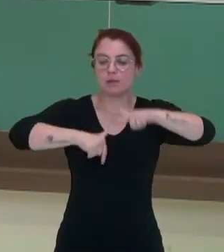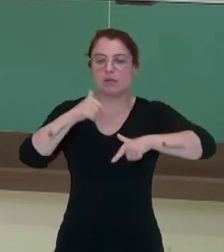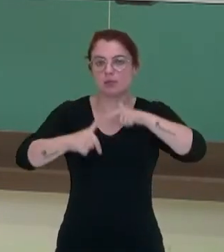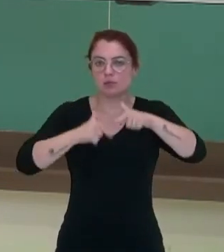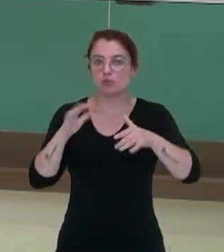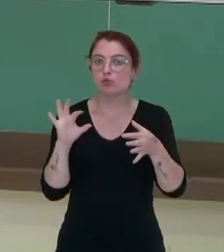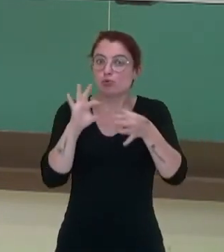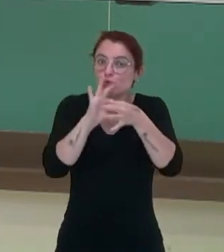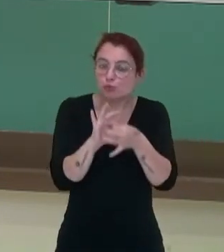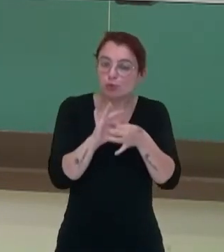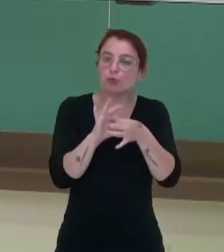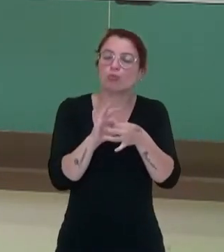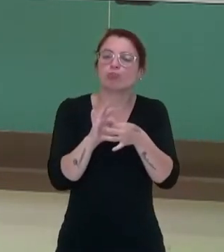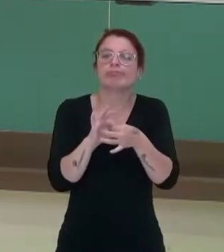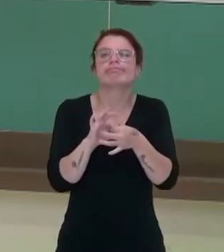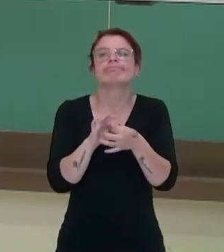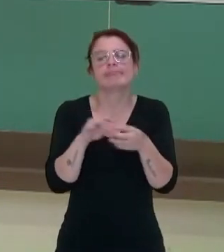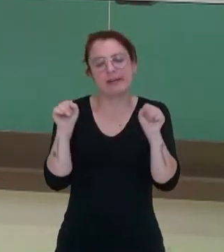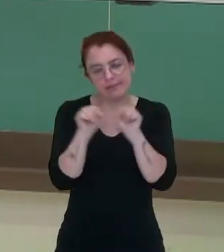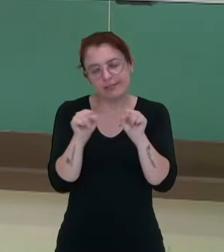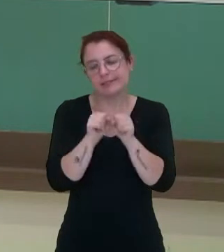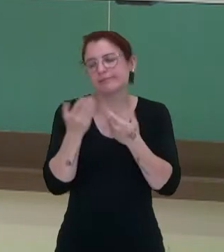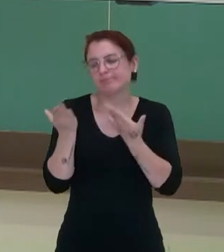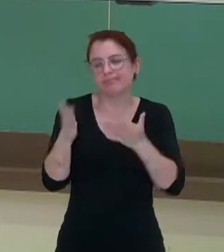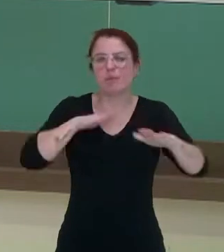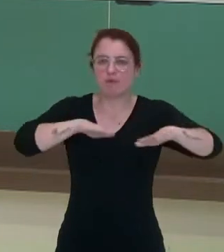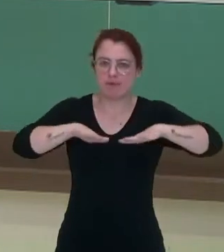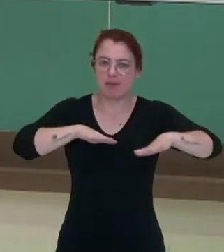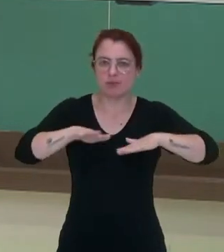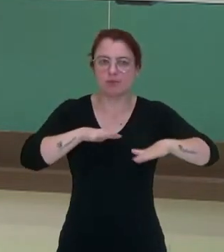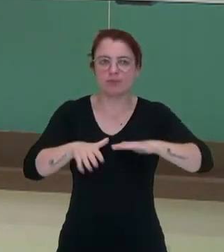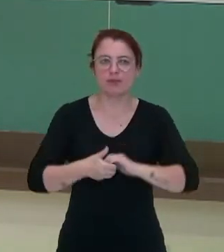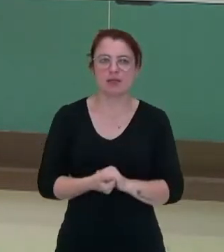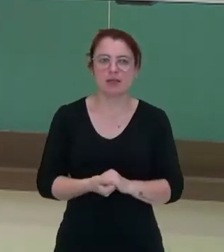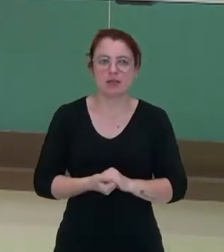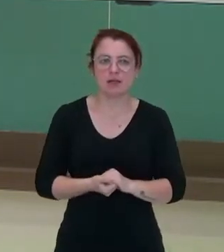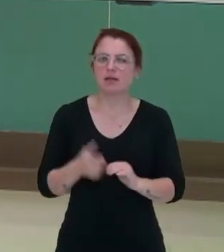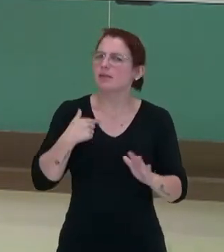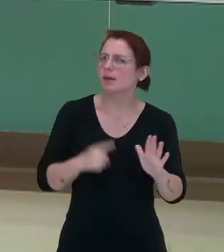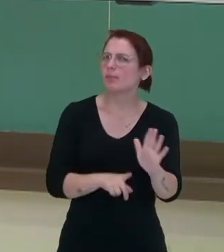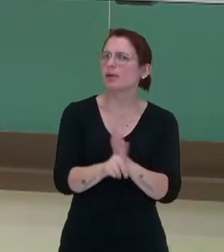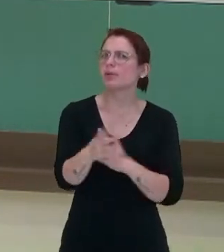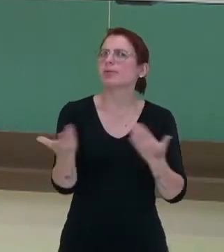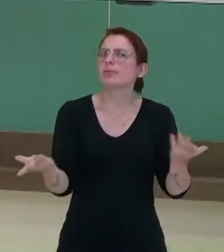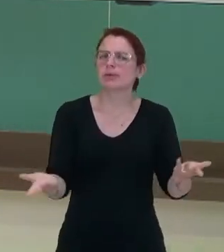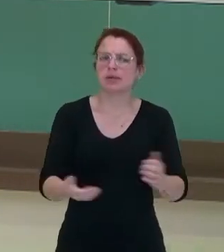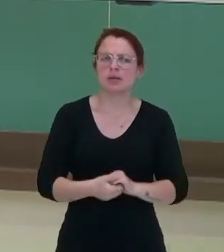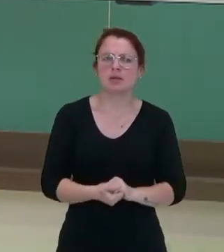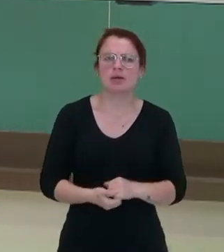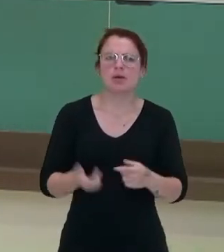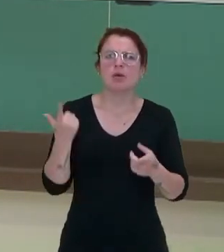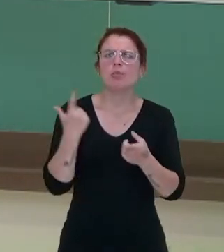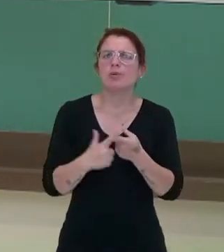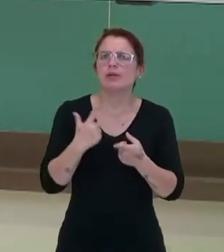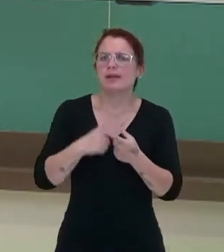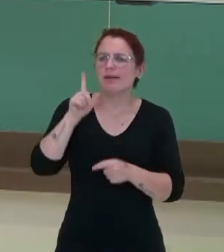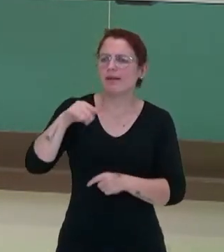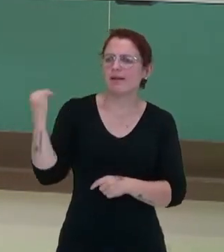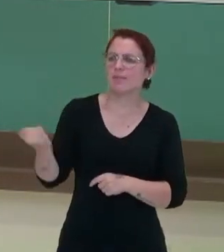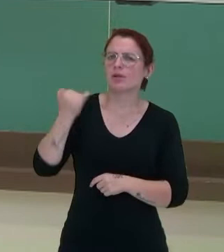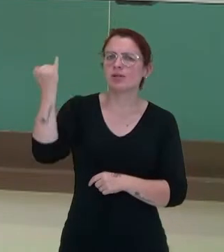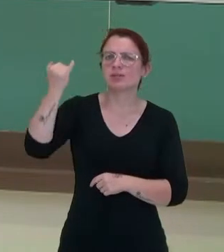juntos para realizar este movimento. E aí que vem a pergunta. Por que é importante